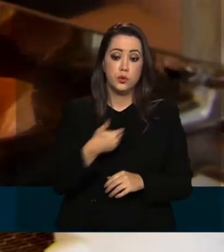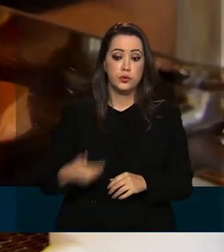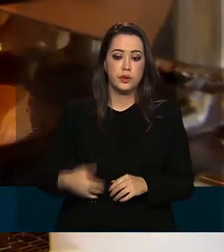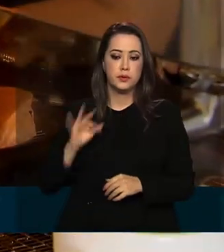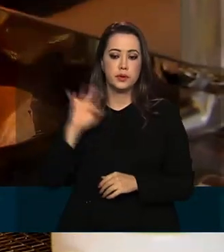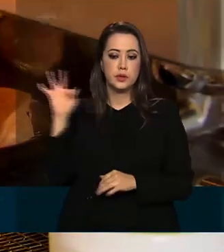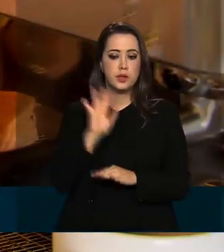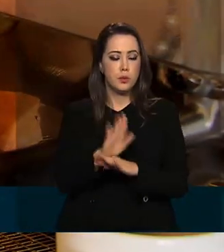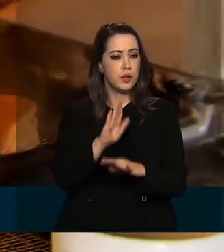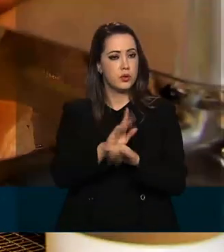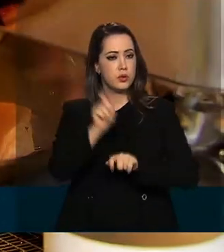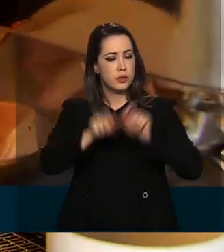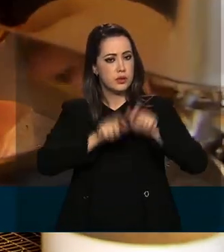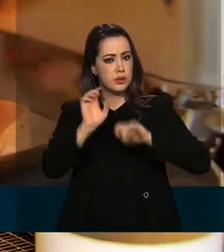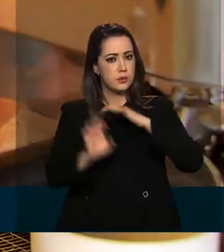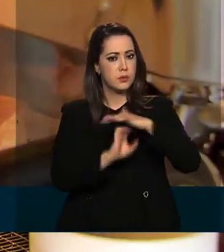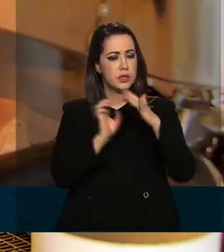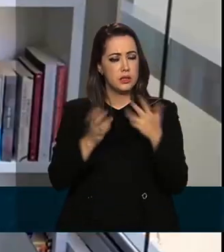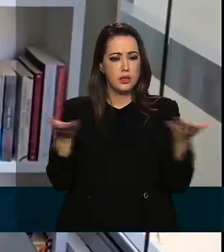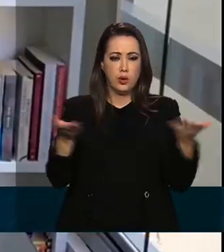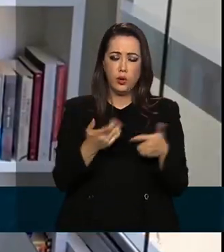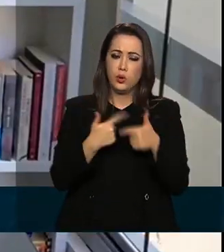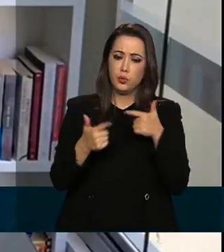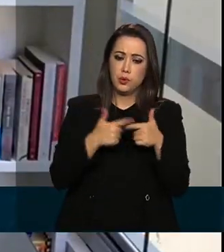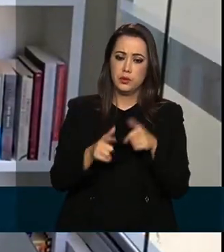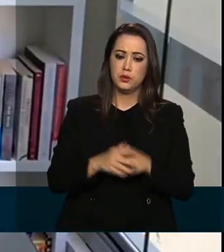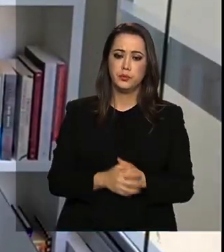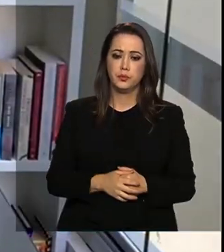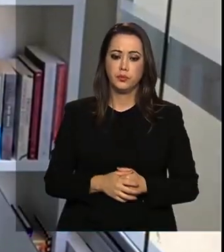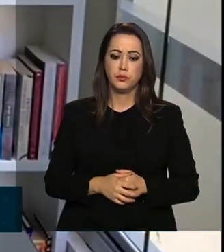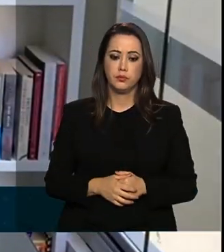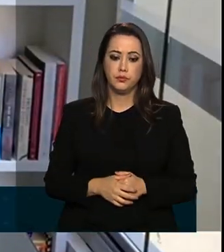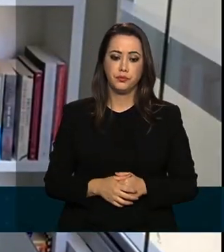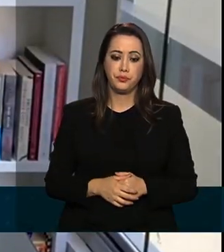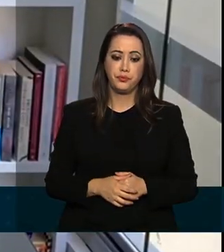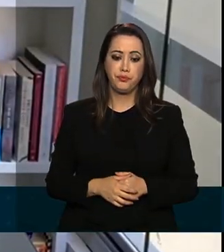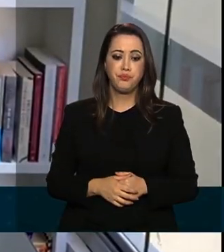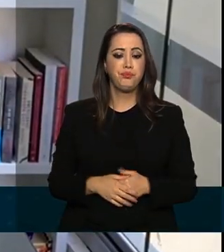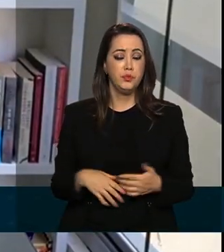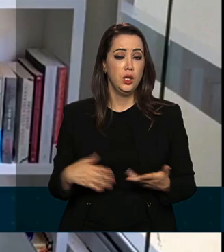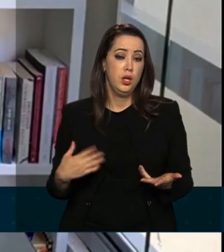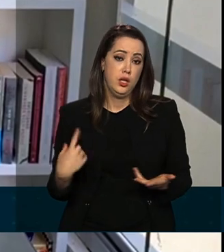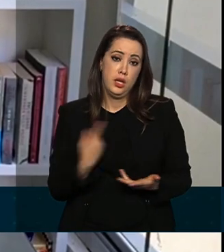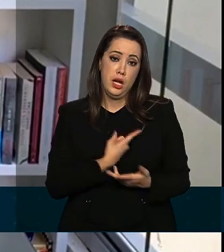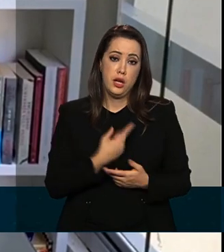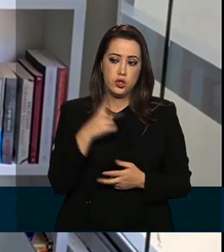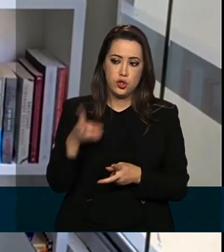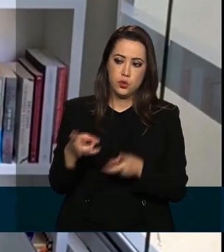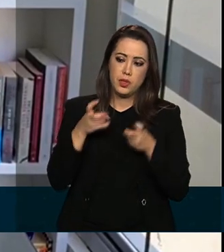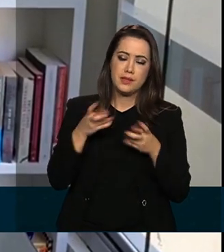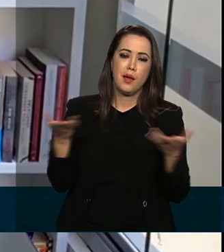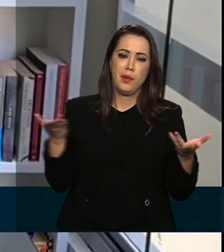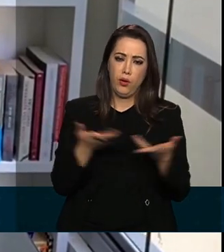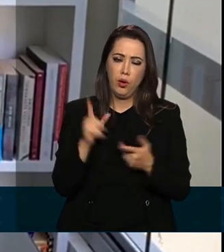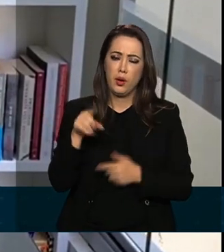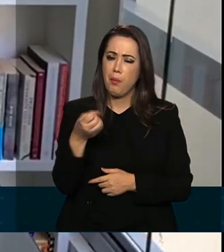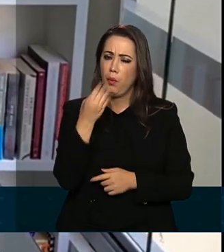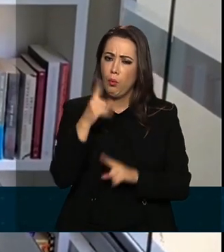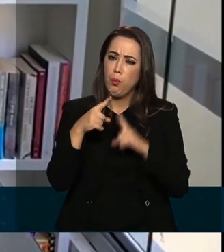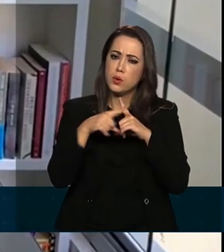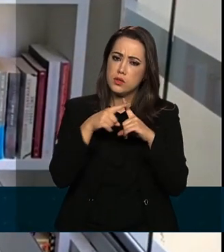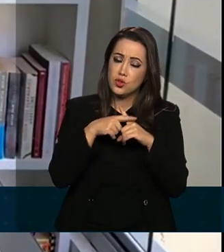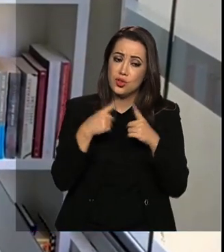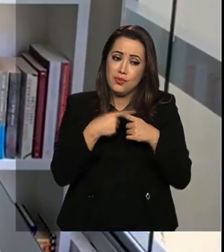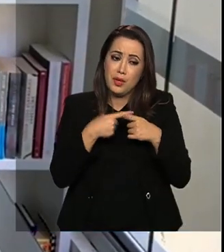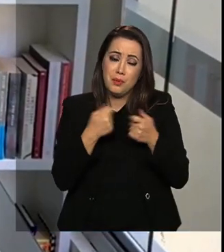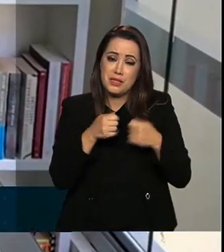os empreendedores em meio à crise. A BIT entende isso como extremamente positivo para atravessarmos a crise que